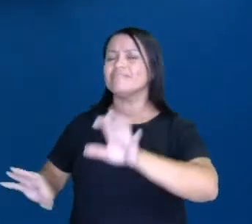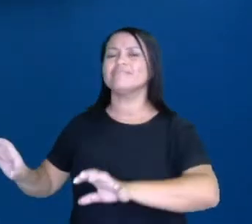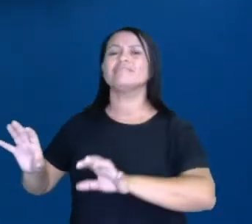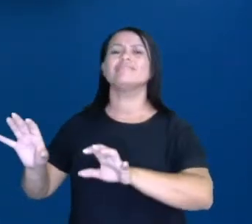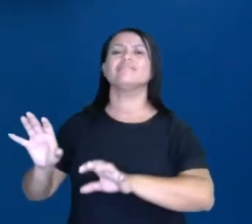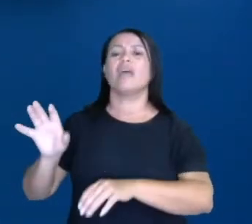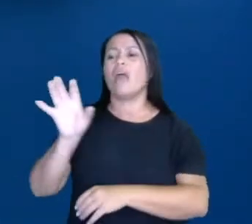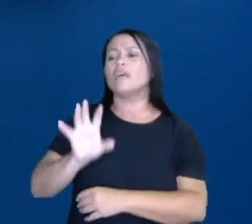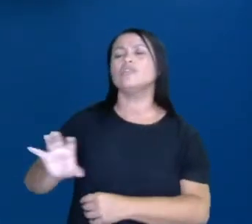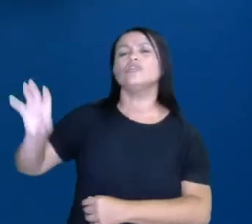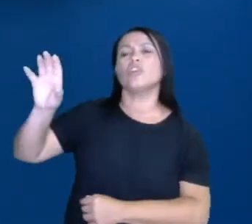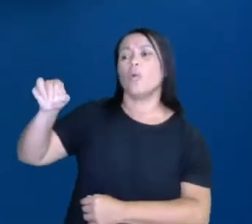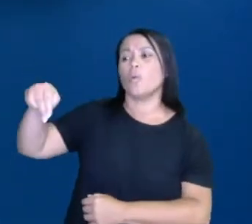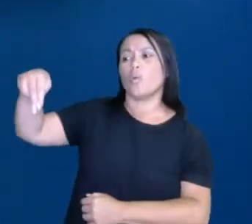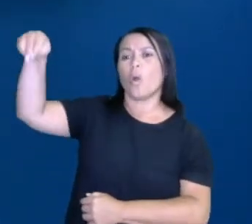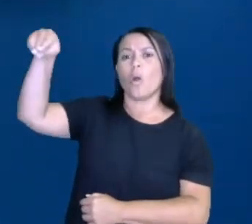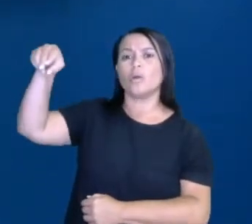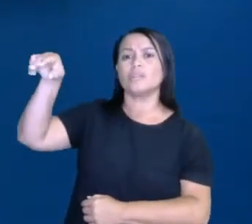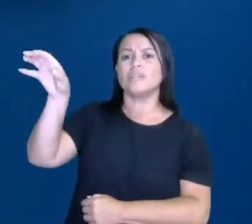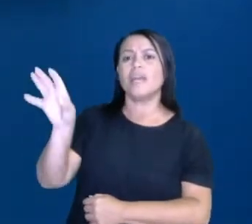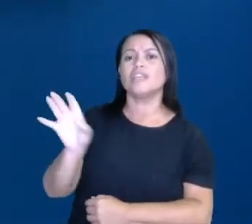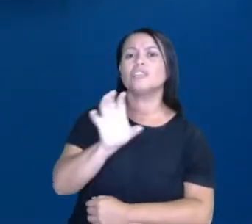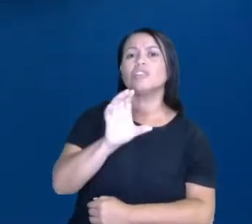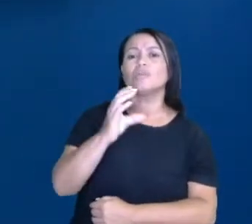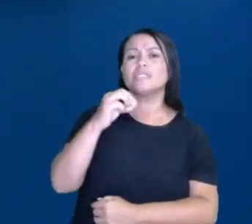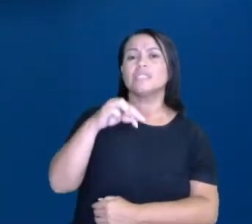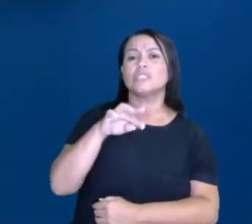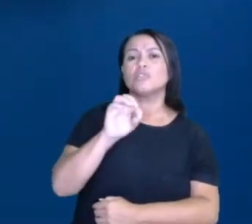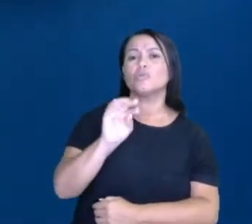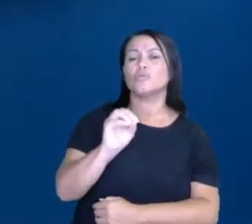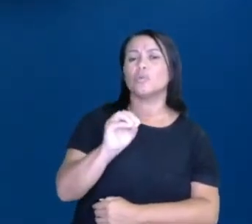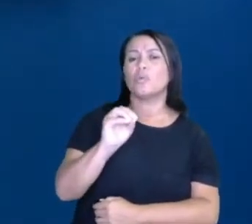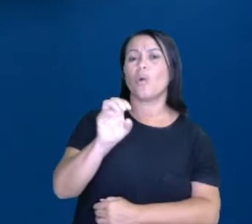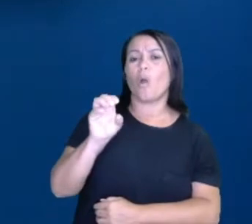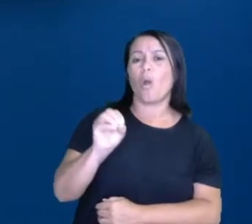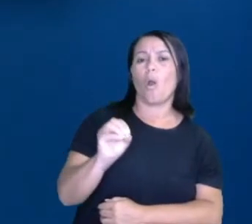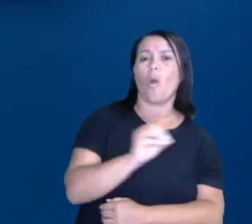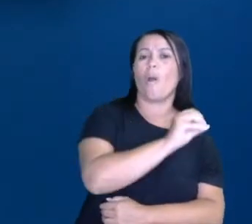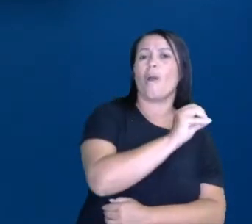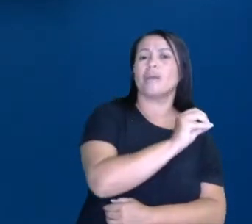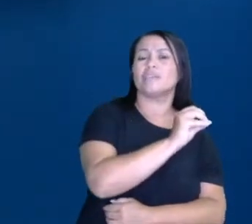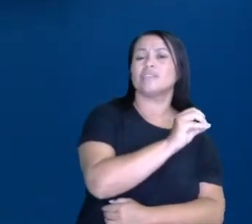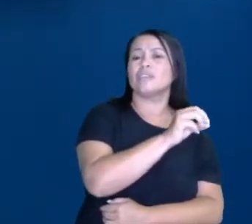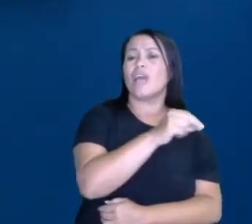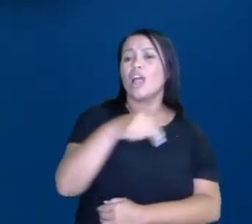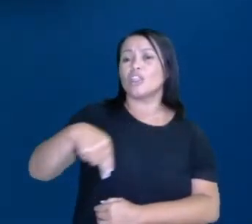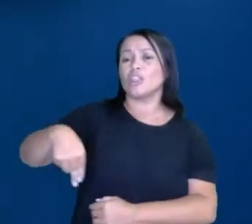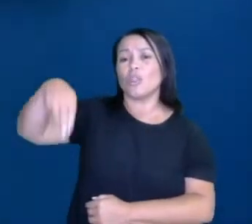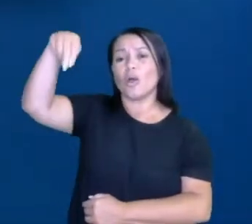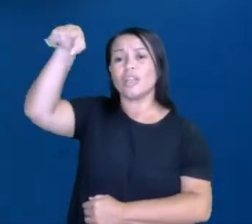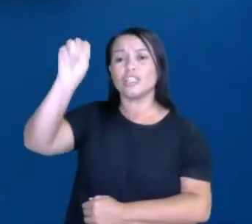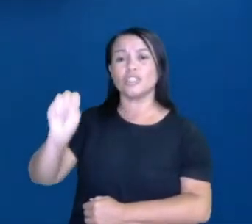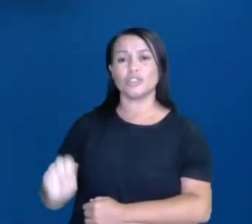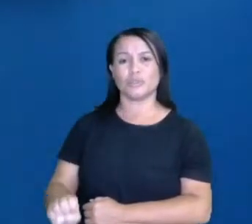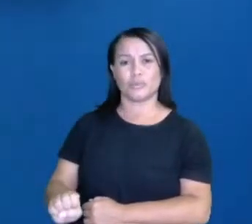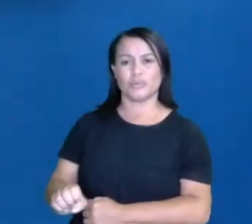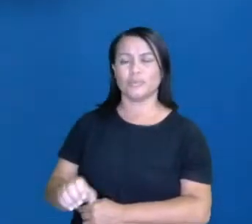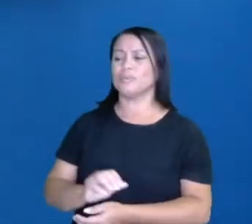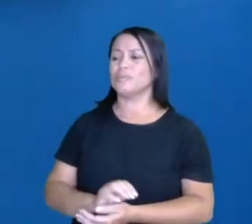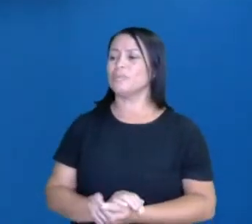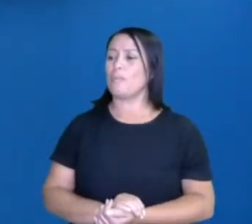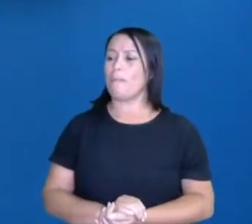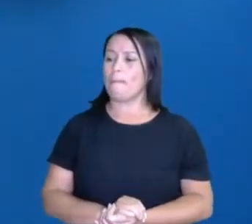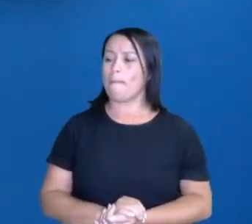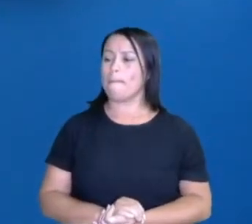certo? Região norte, região centro-oeste, região nordeste, sudeste e sul.